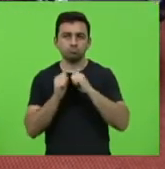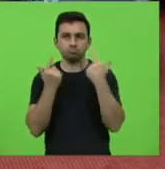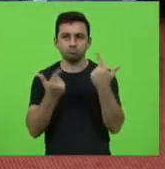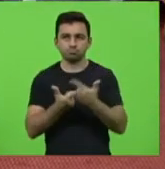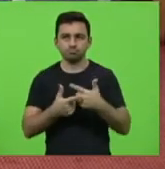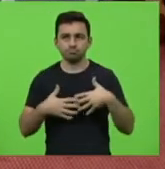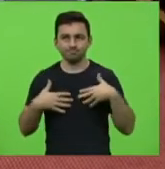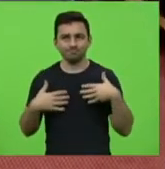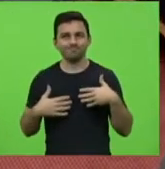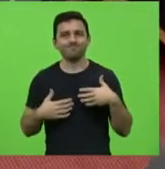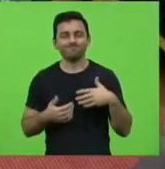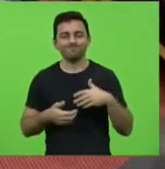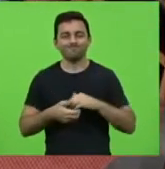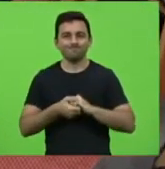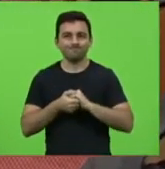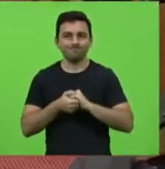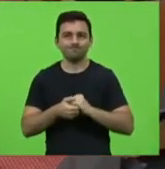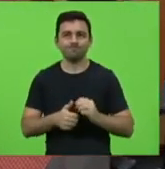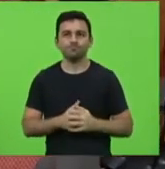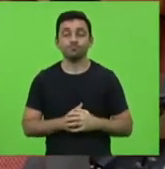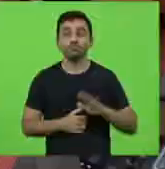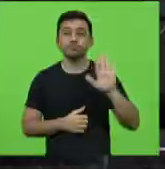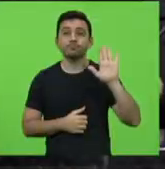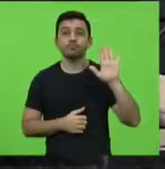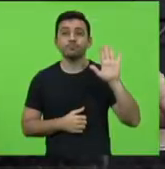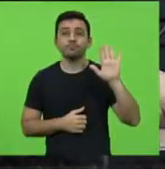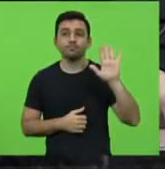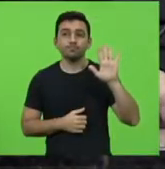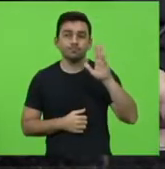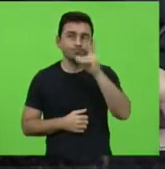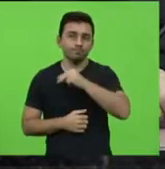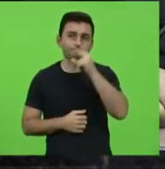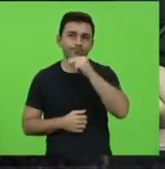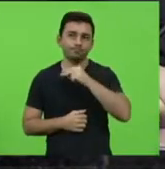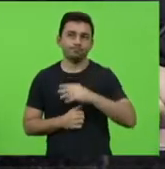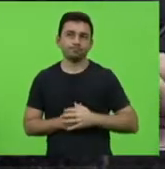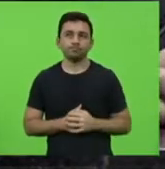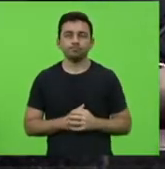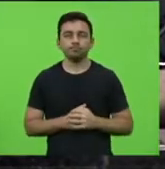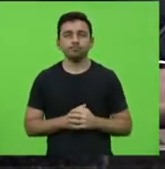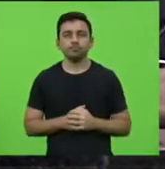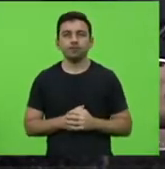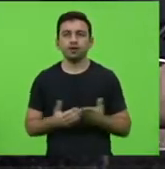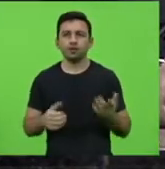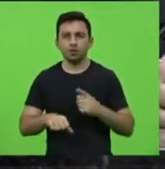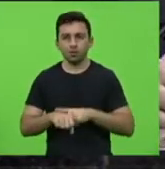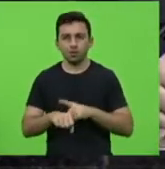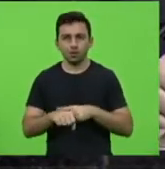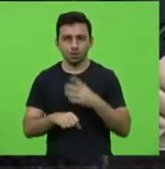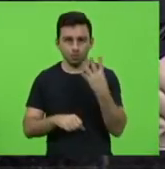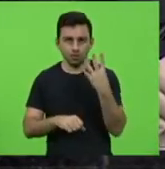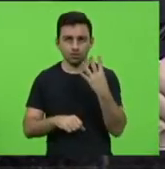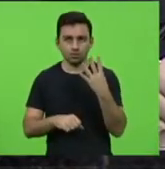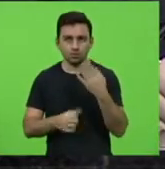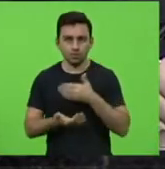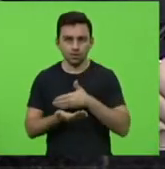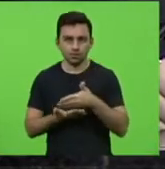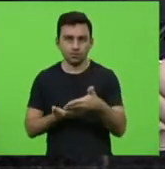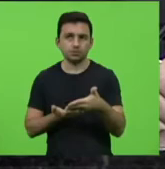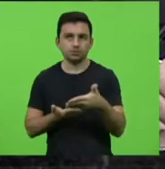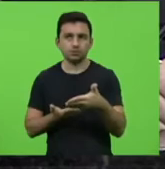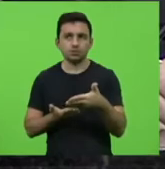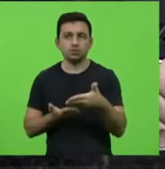todos bem-vindos. Questão de ordem, senhor presidente. Questão de ordem, deputado Kennedy Nunes. São 16 horas, nós vamos entrar no grande expediente. Eu pediria